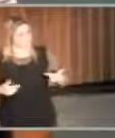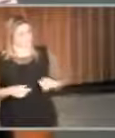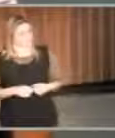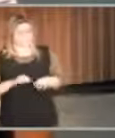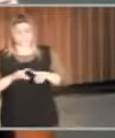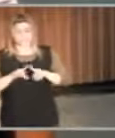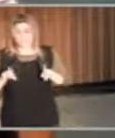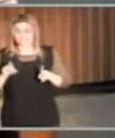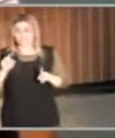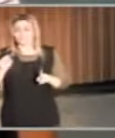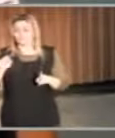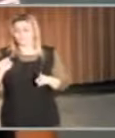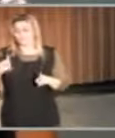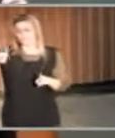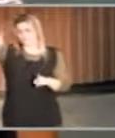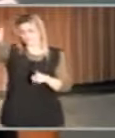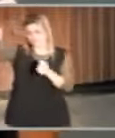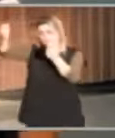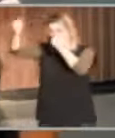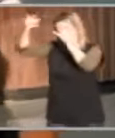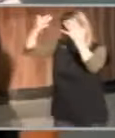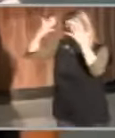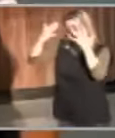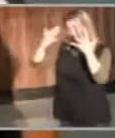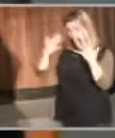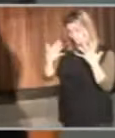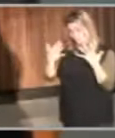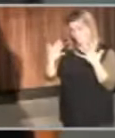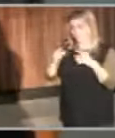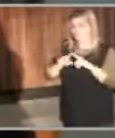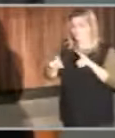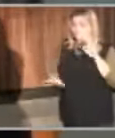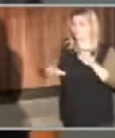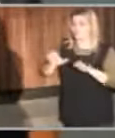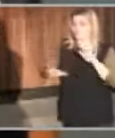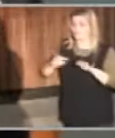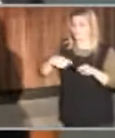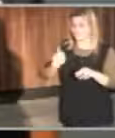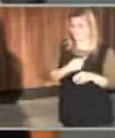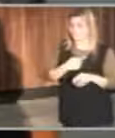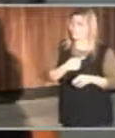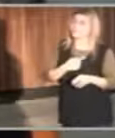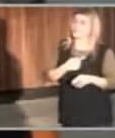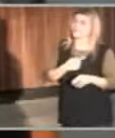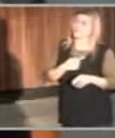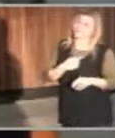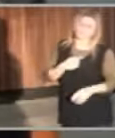as vezes Deus nos abençoa e a gente perde o sentido da bênção